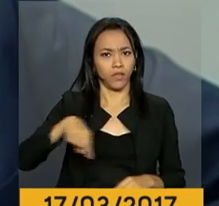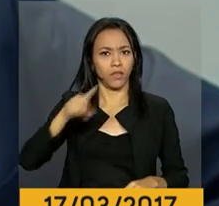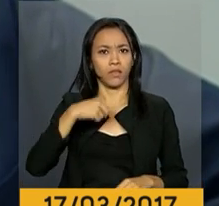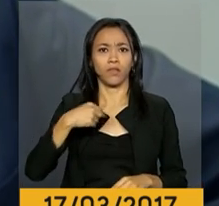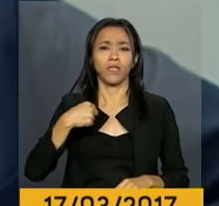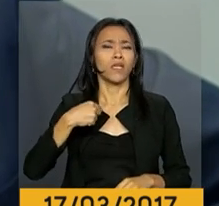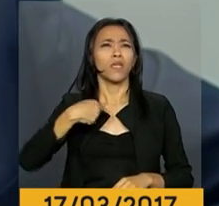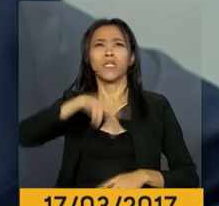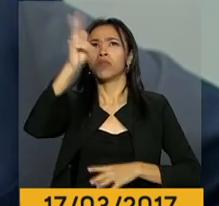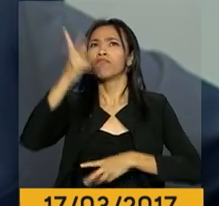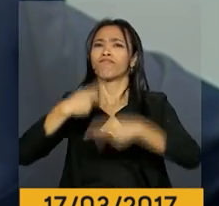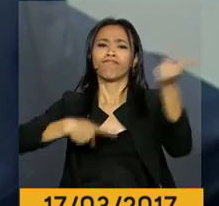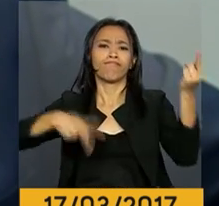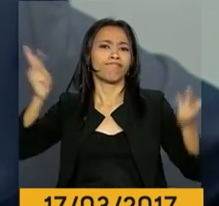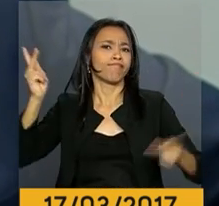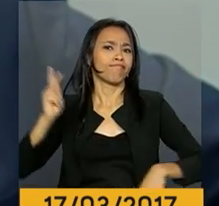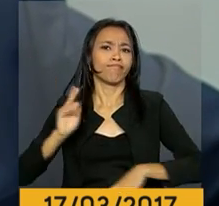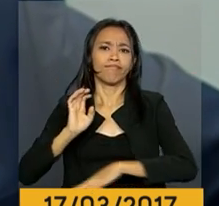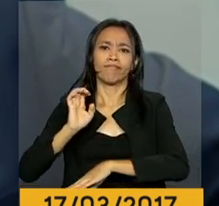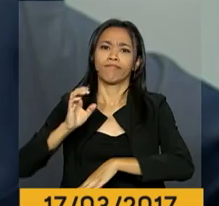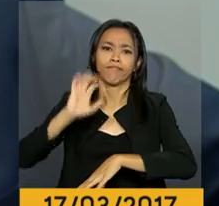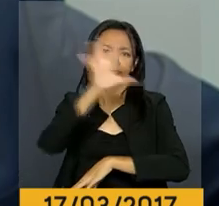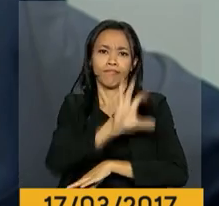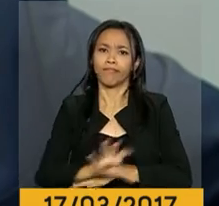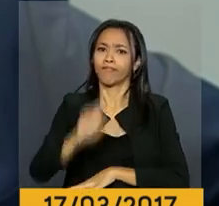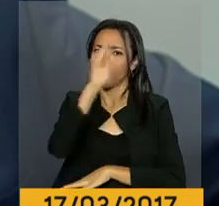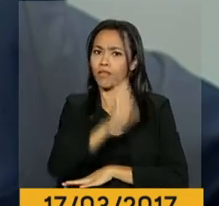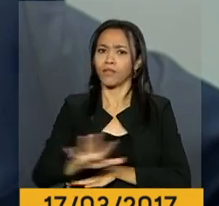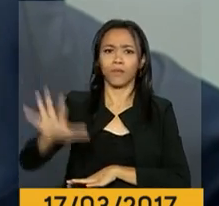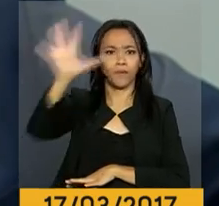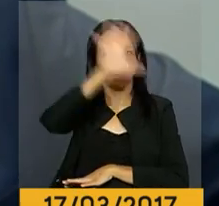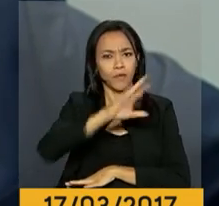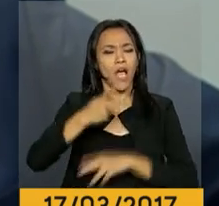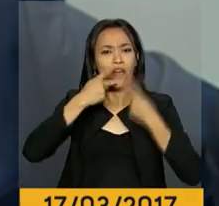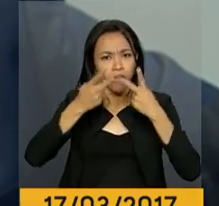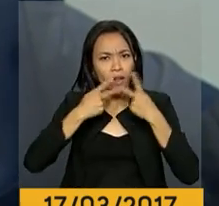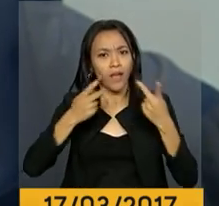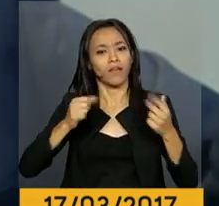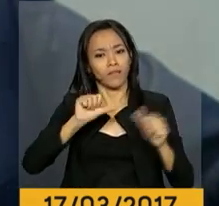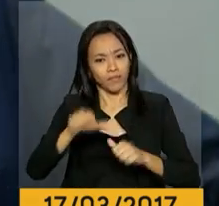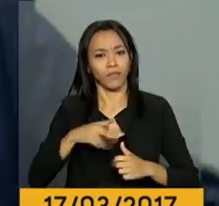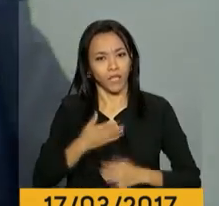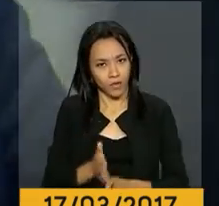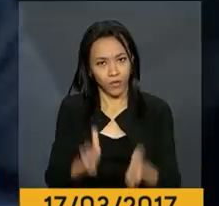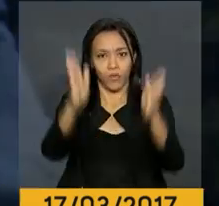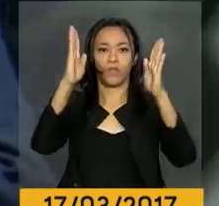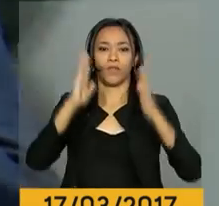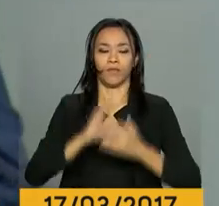cantos, recantos, bares e lares possam apregoar que o Brasil tem rumo.